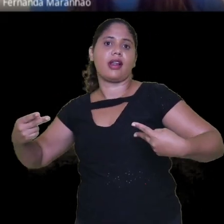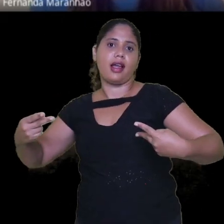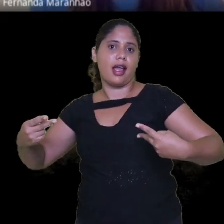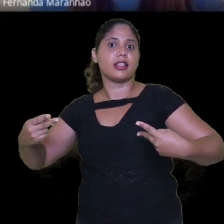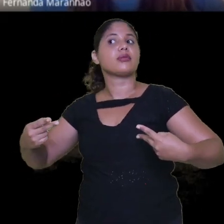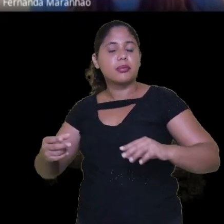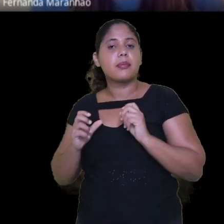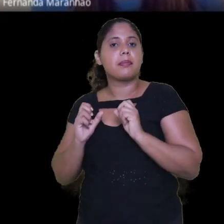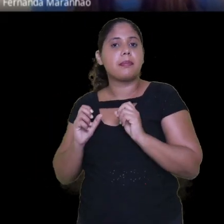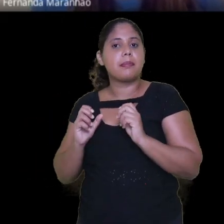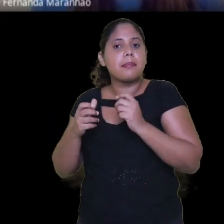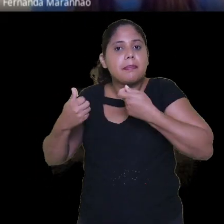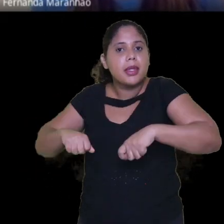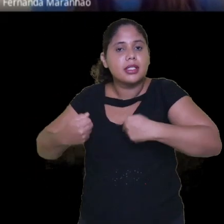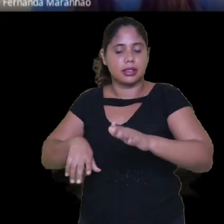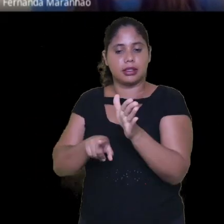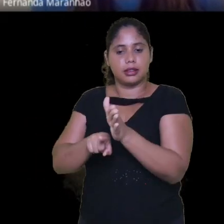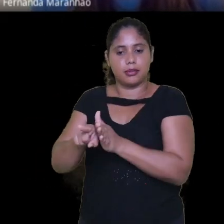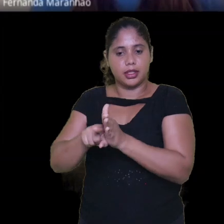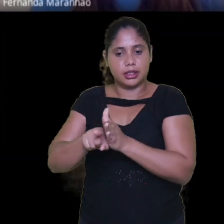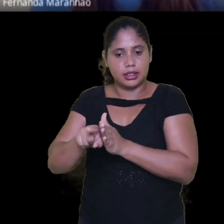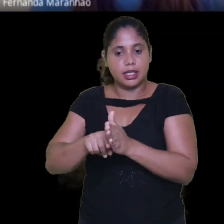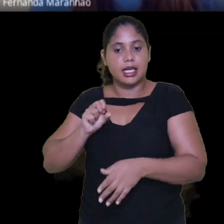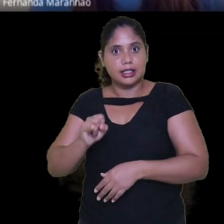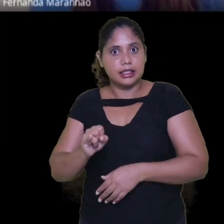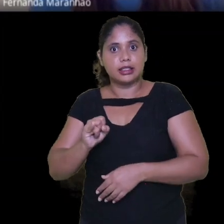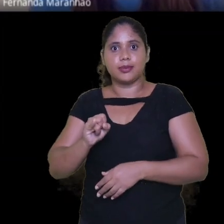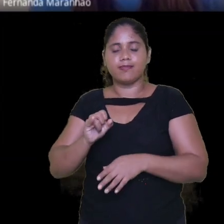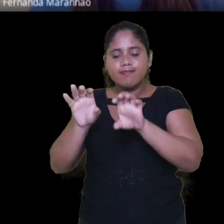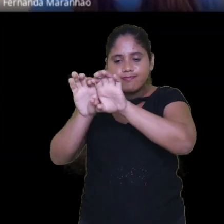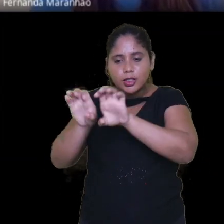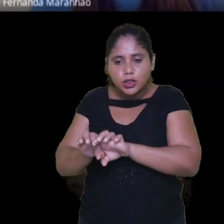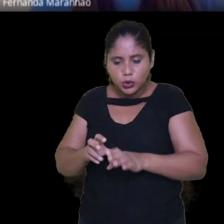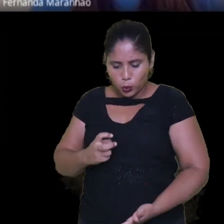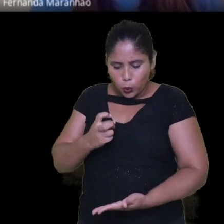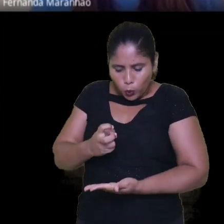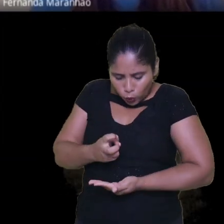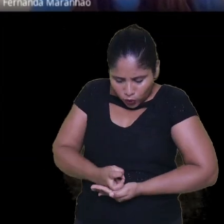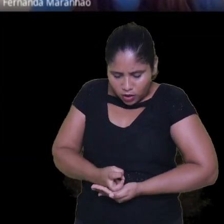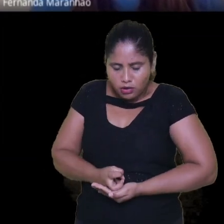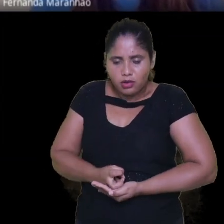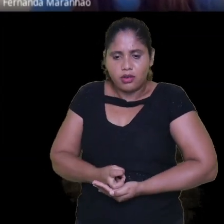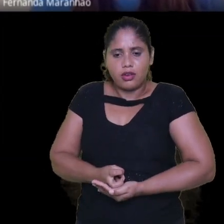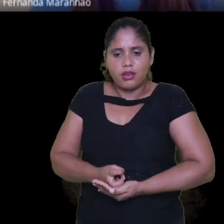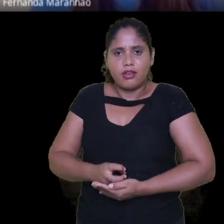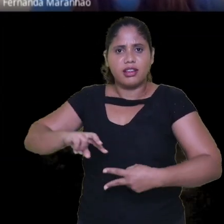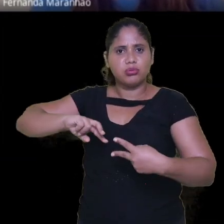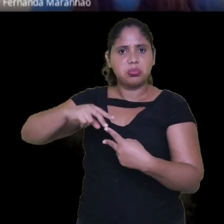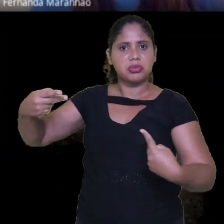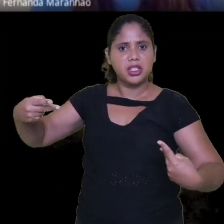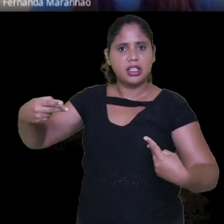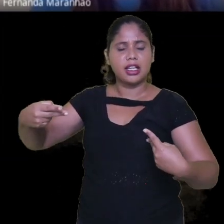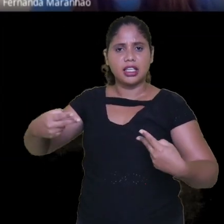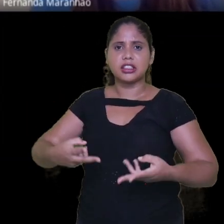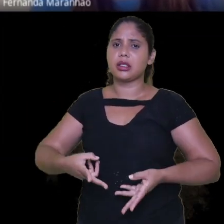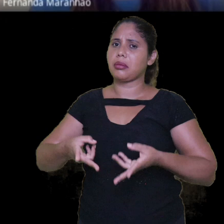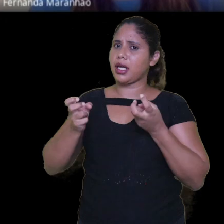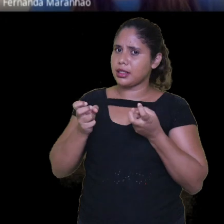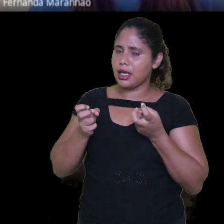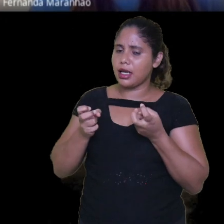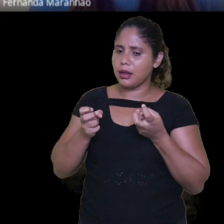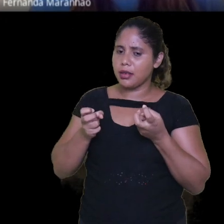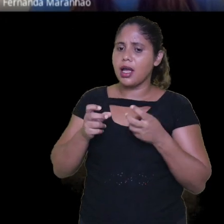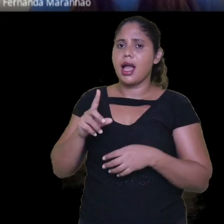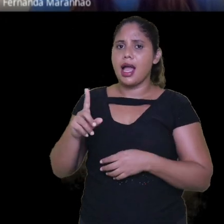doppler-velocimetria desse feto. O nosso próximo slide mostra para a gente como nós devemos